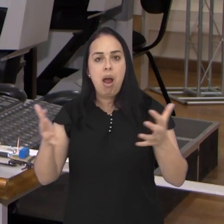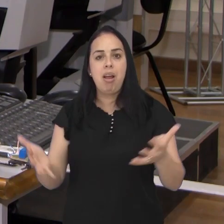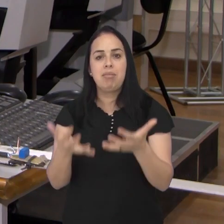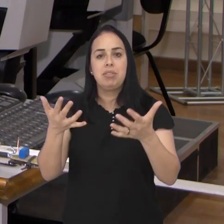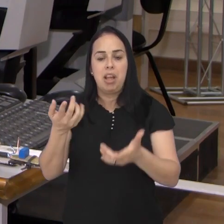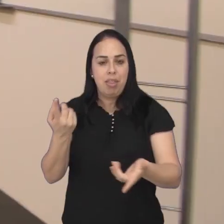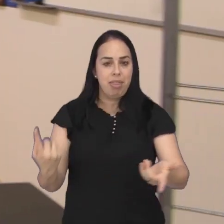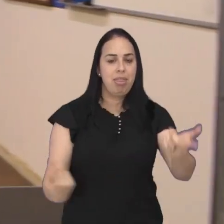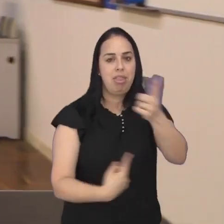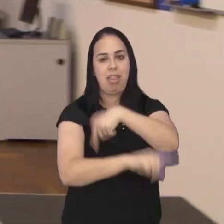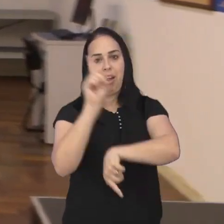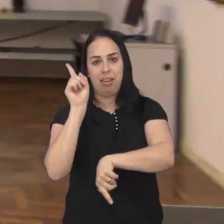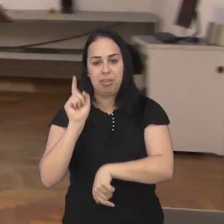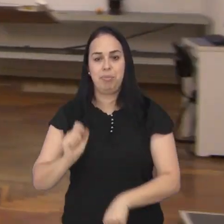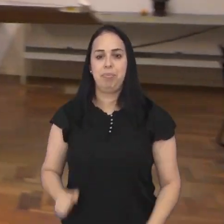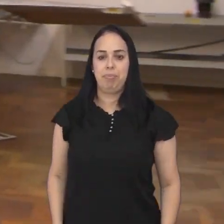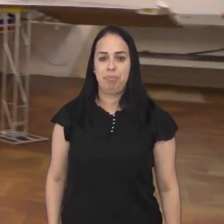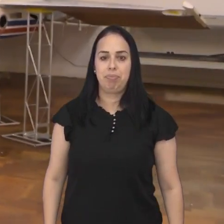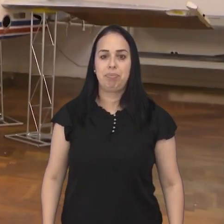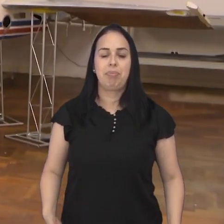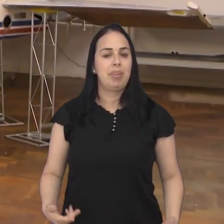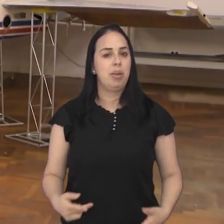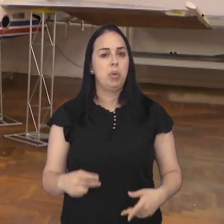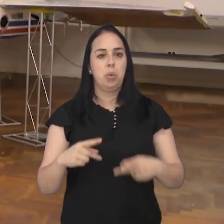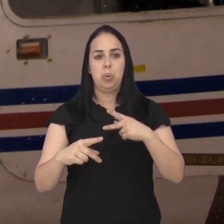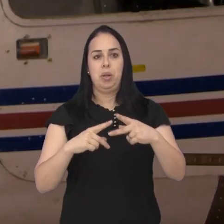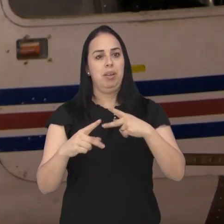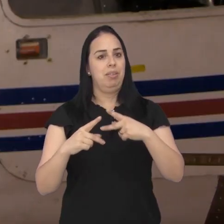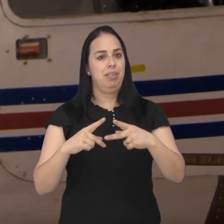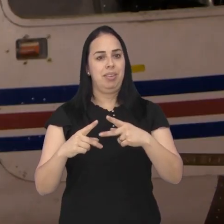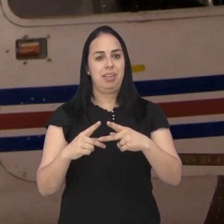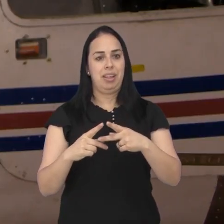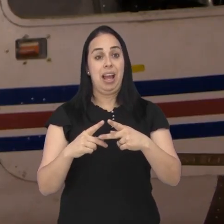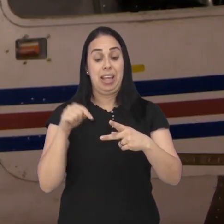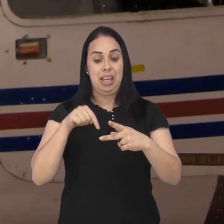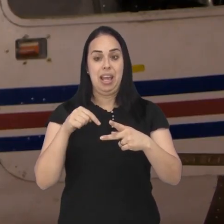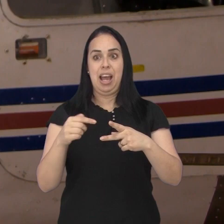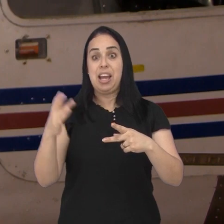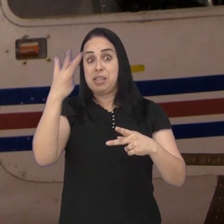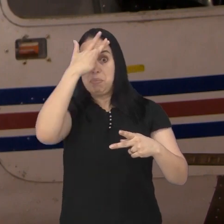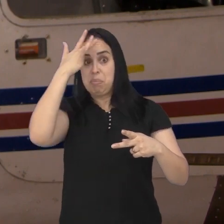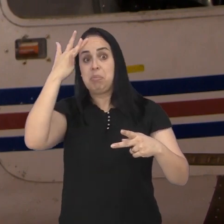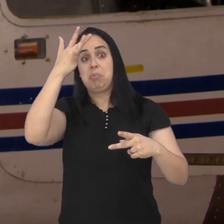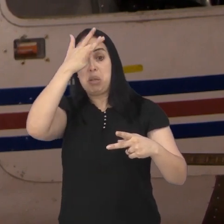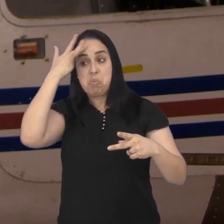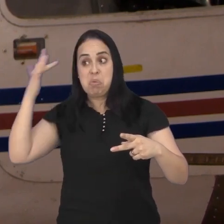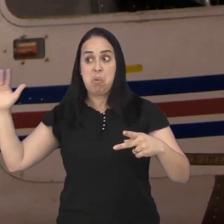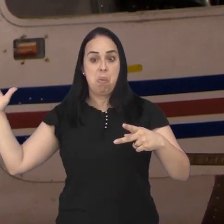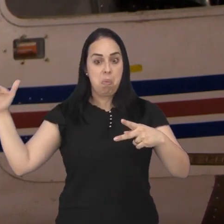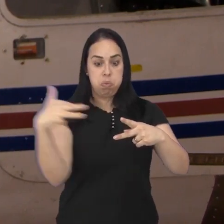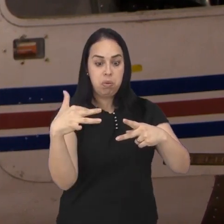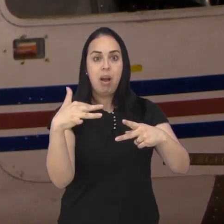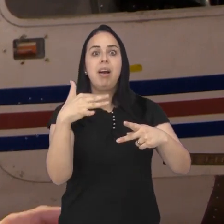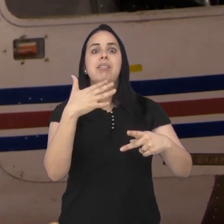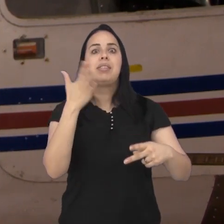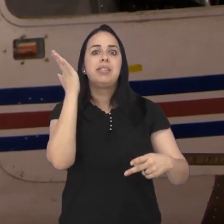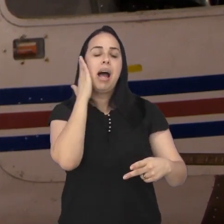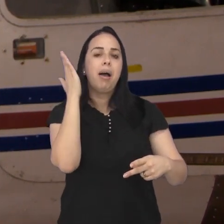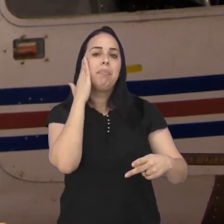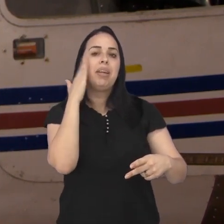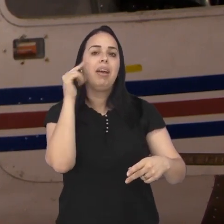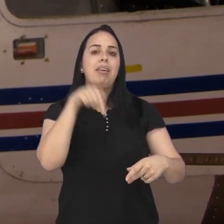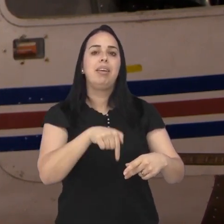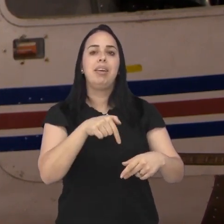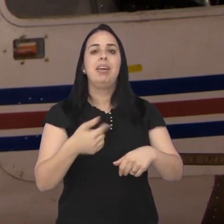na inovação e avanço da indústria aeronáutica. São José é conhecida por fabricar, né, avião. Então, tendo aqui agora